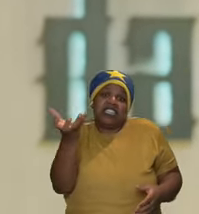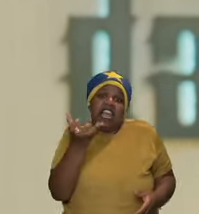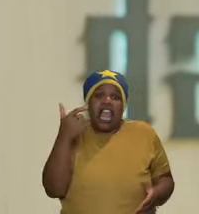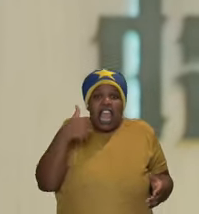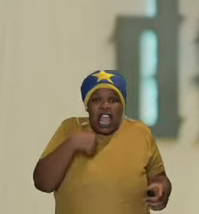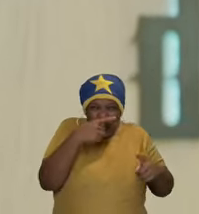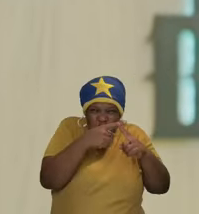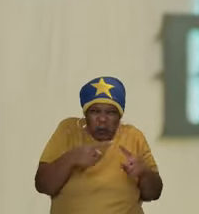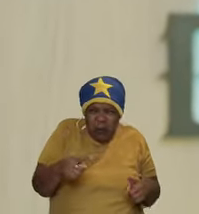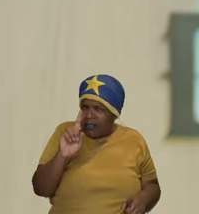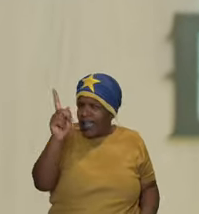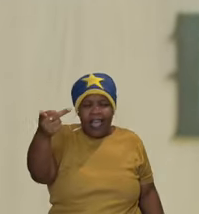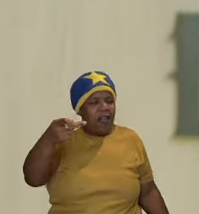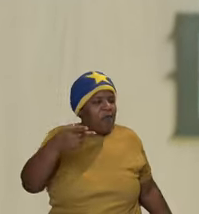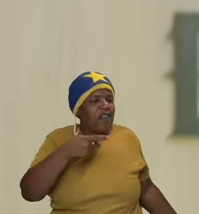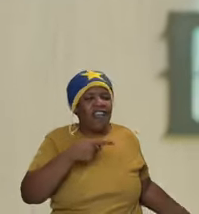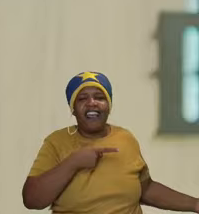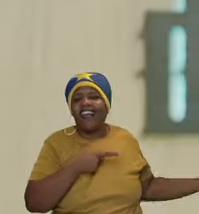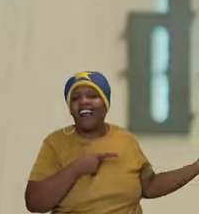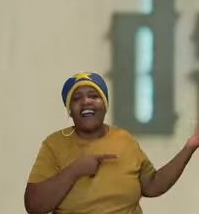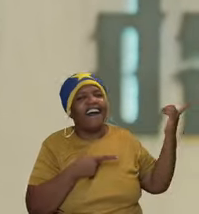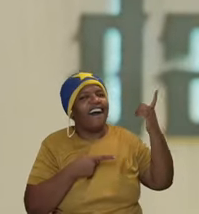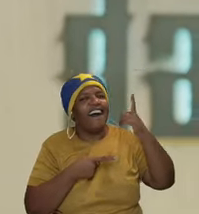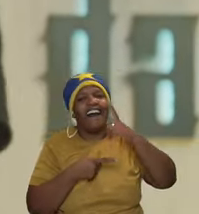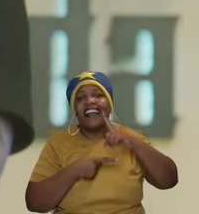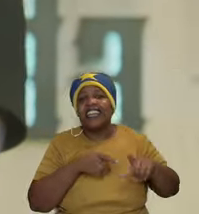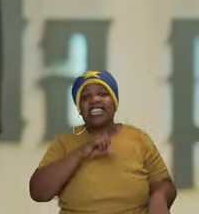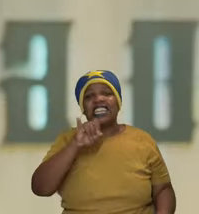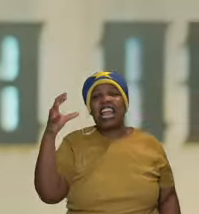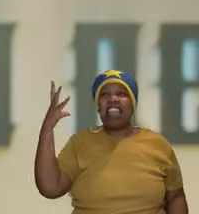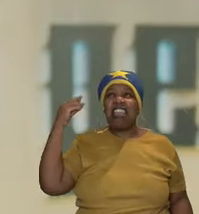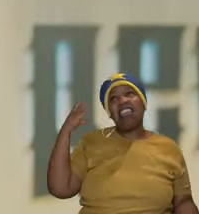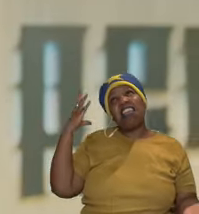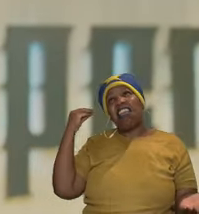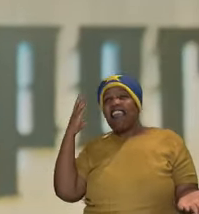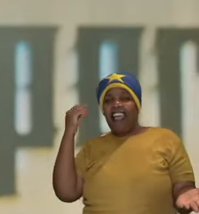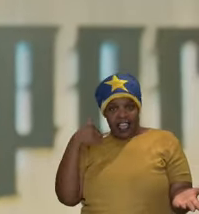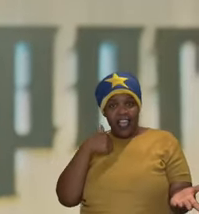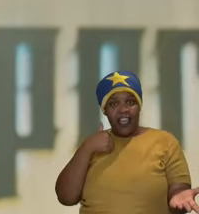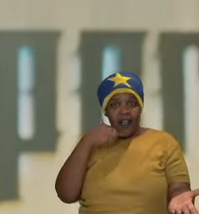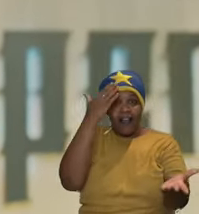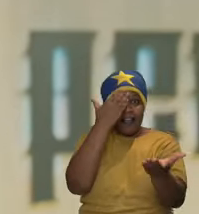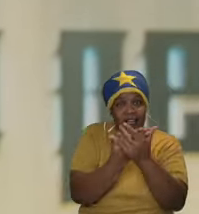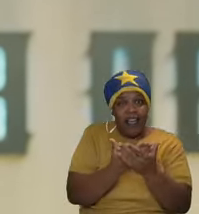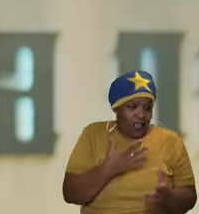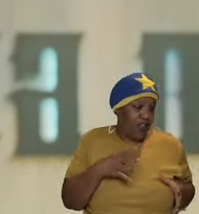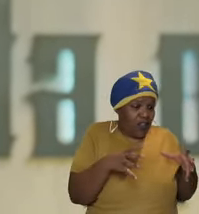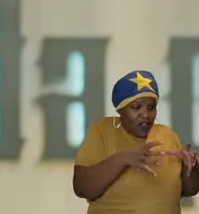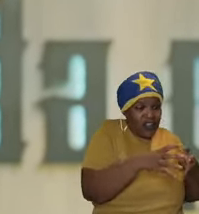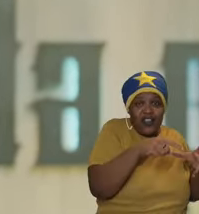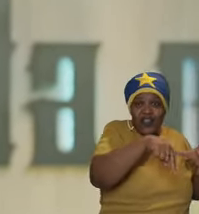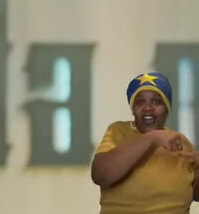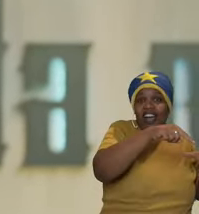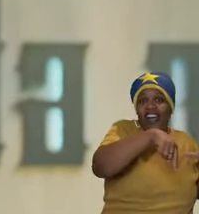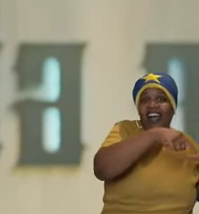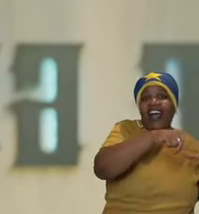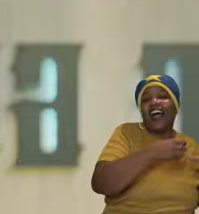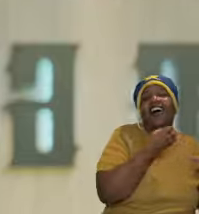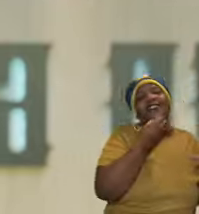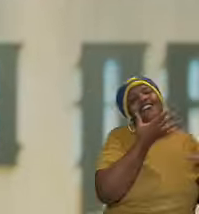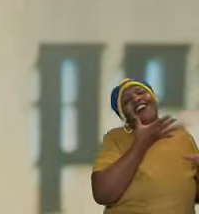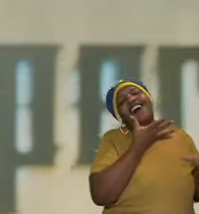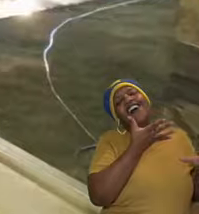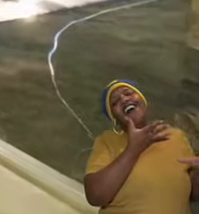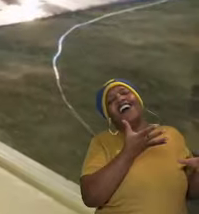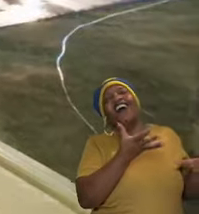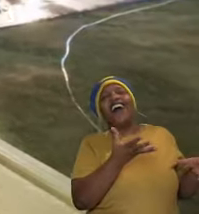pra disputa, vim pra buscar o que é meu. Enquanto ele chupa, pode crer que eu tô no rolê. E o movimento tá